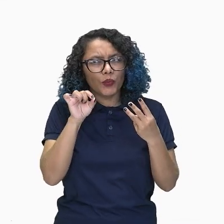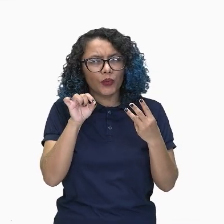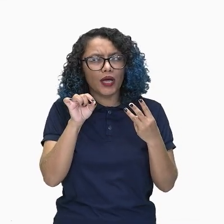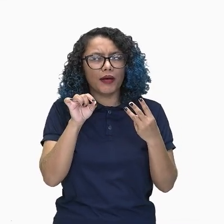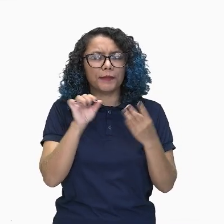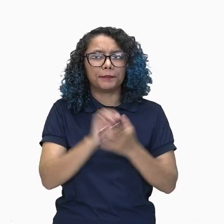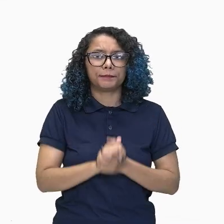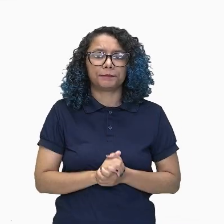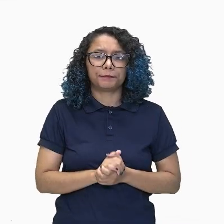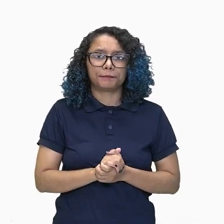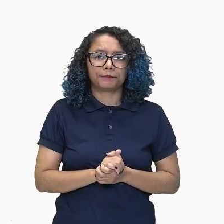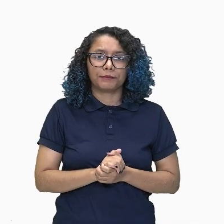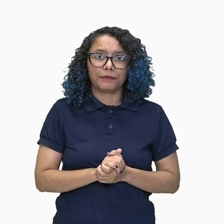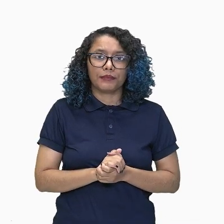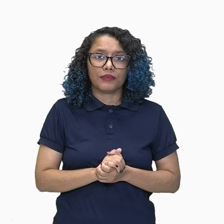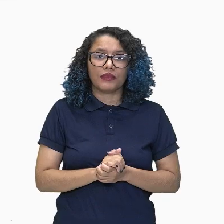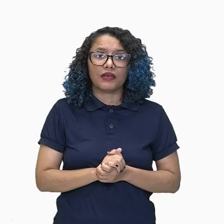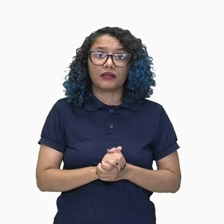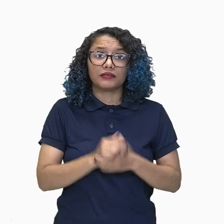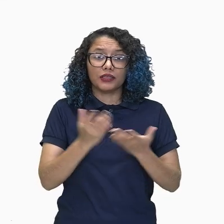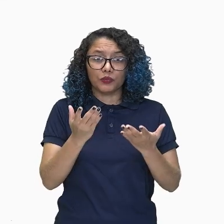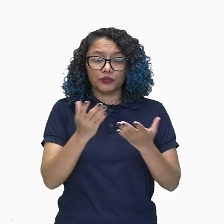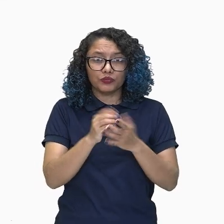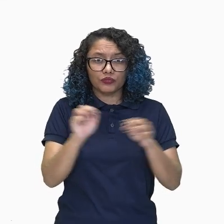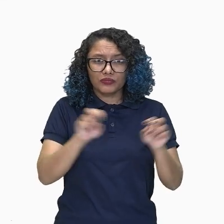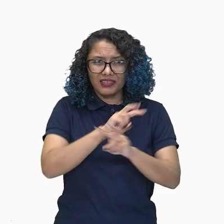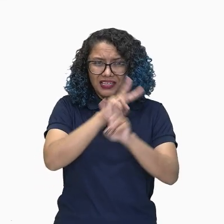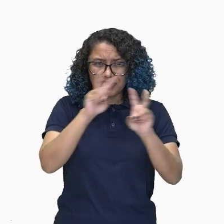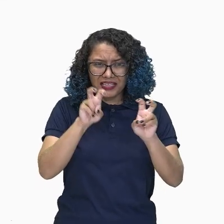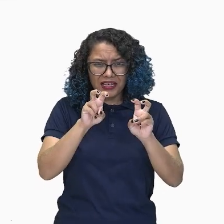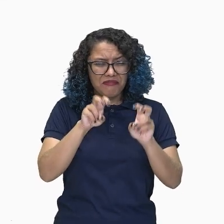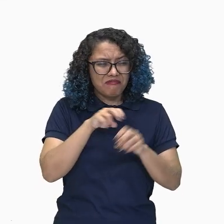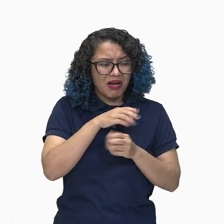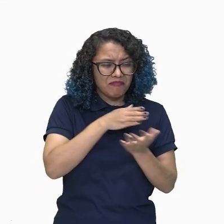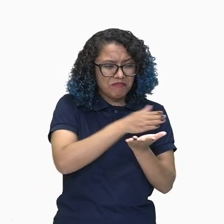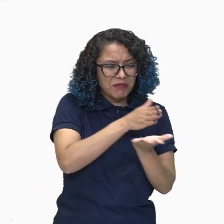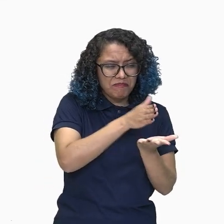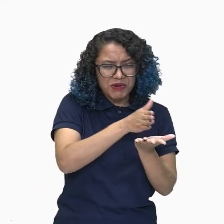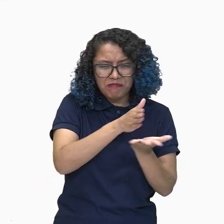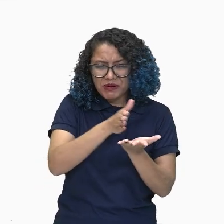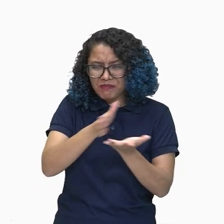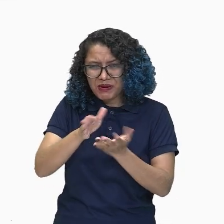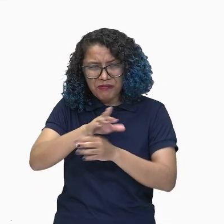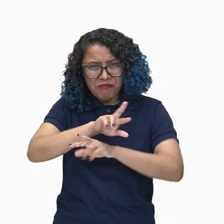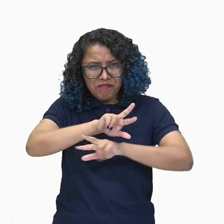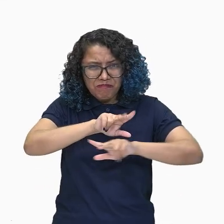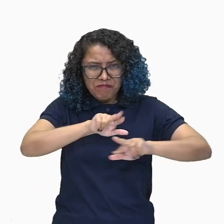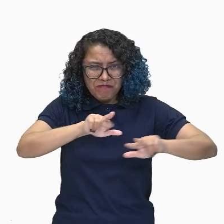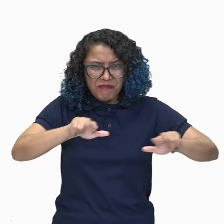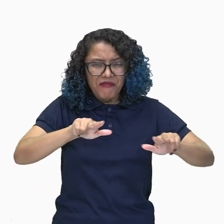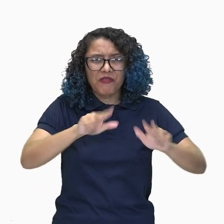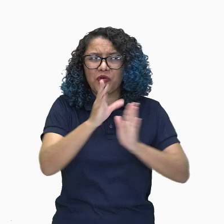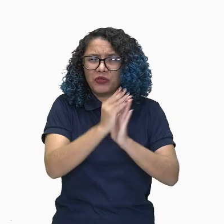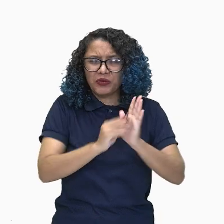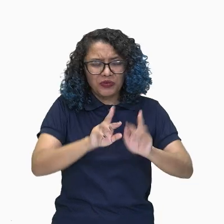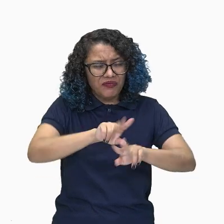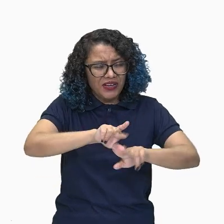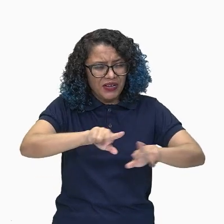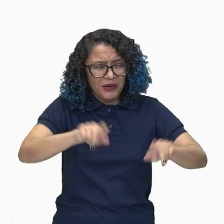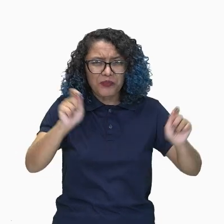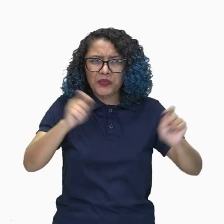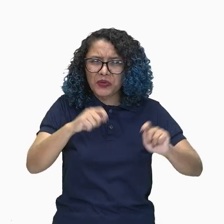temas que abarcam, que abrangem diversas áreas, ou seja, que englobam diversos